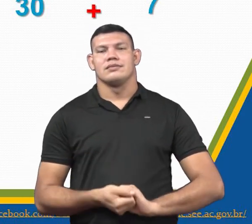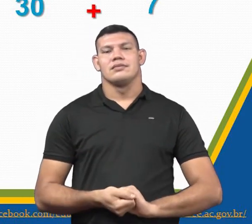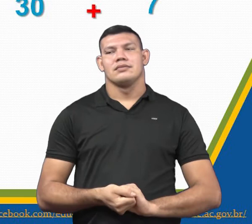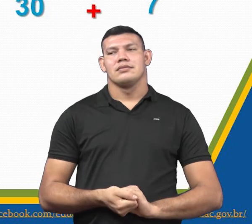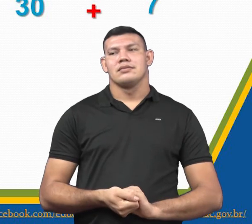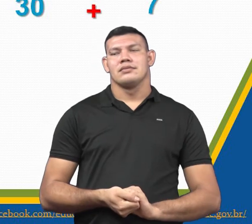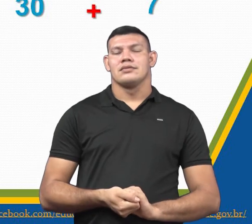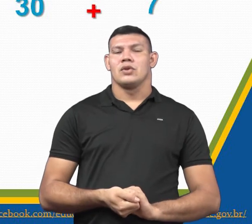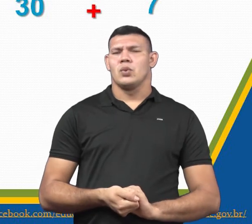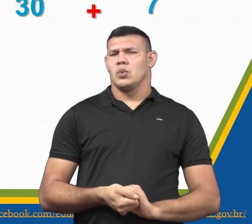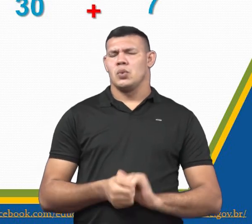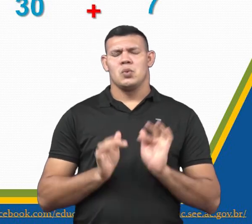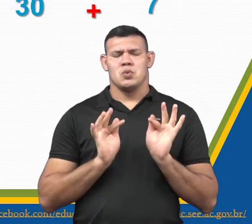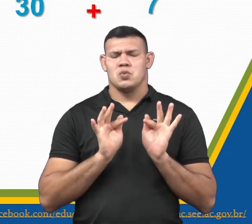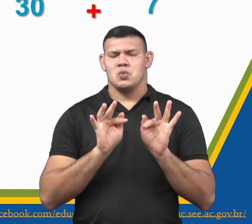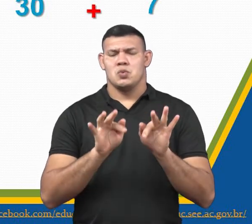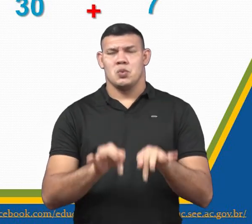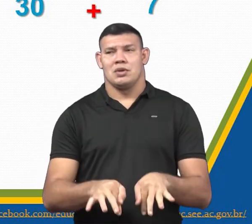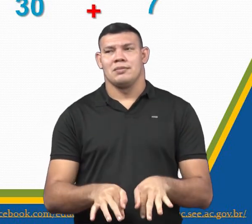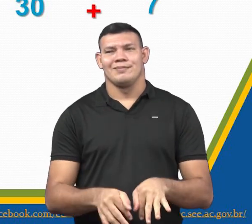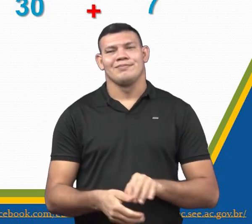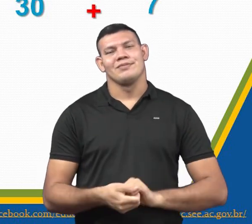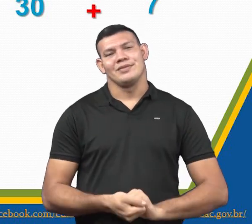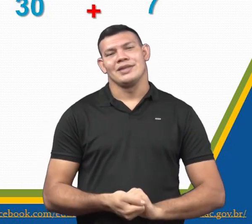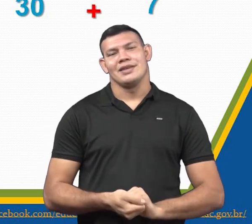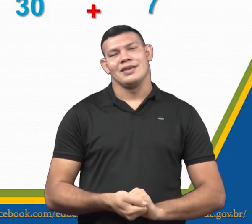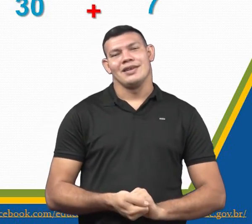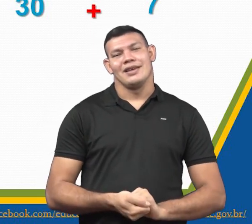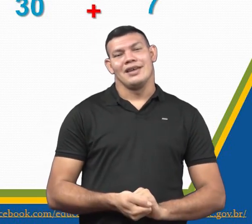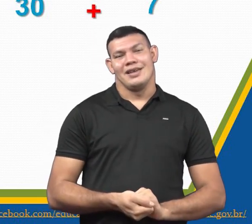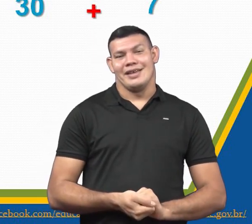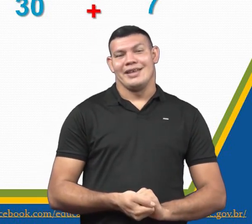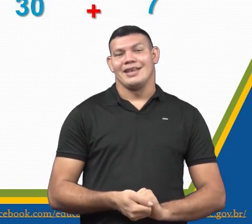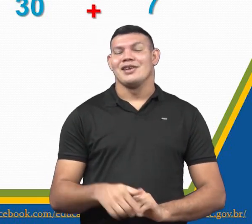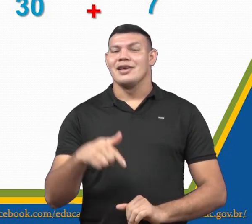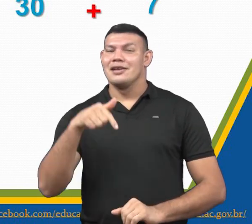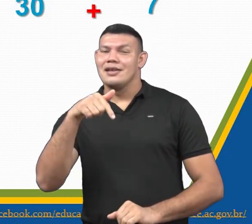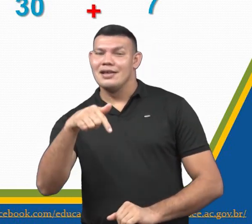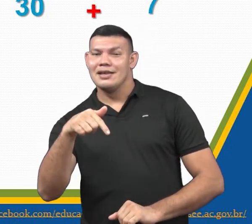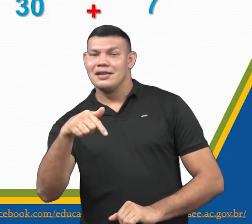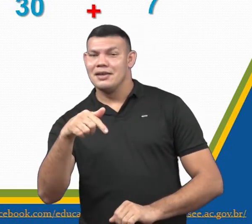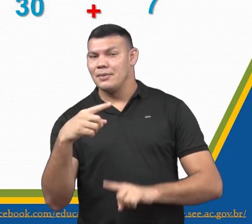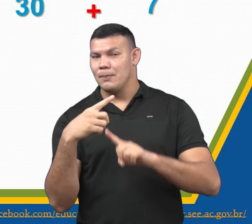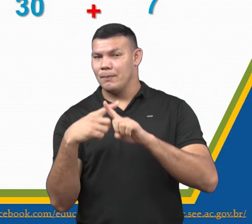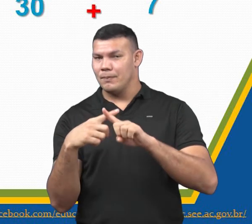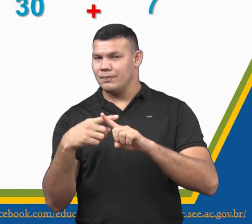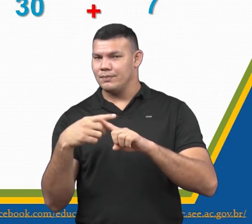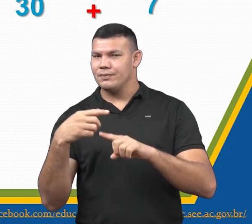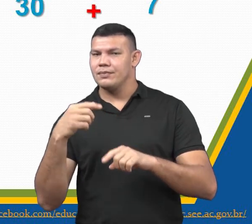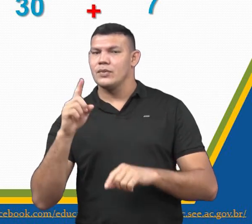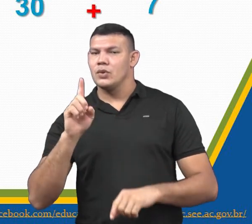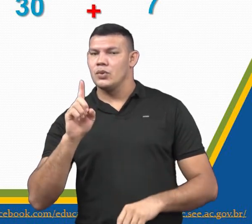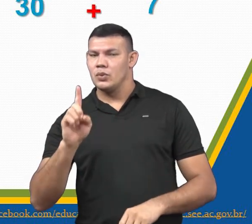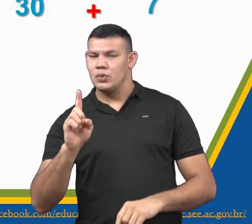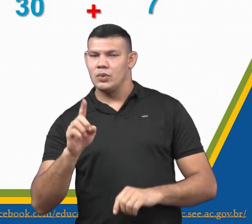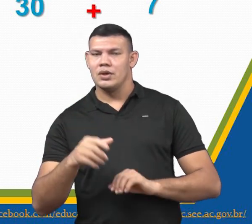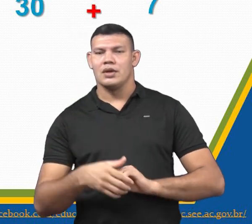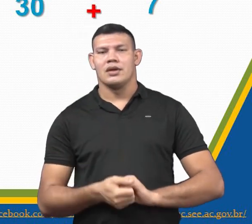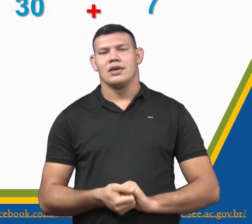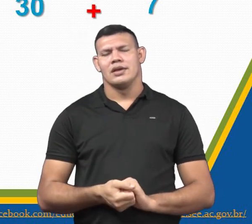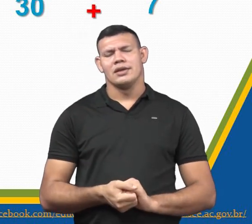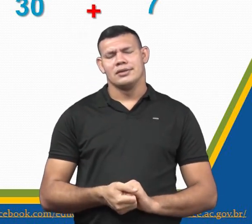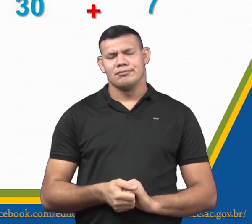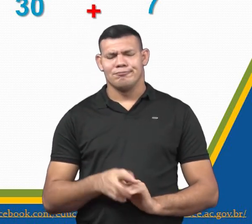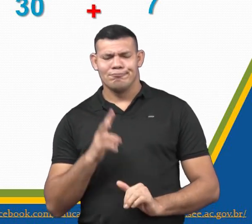E, finalizando, 7 vezes 1. Deixa eu ver se eu